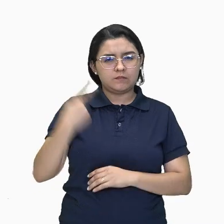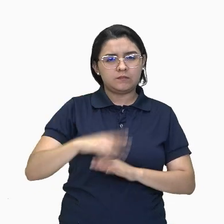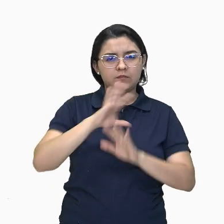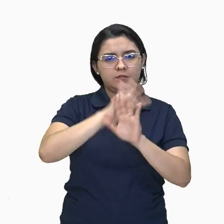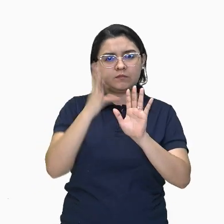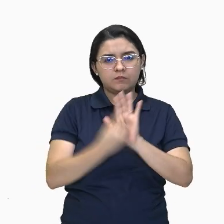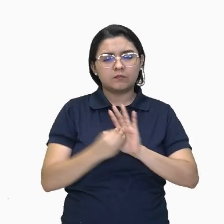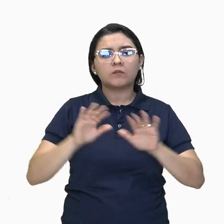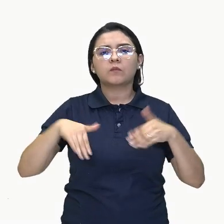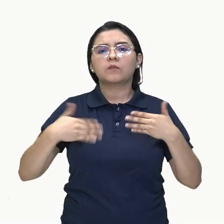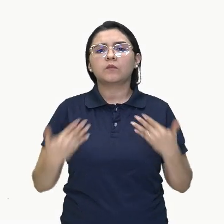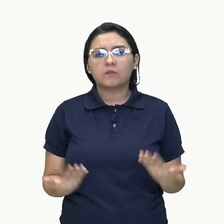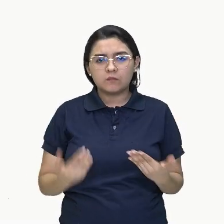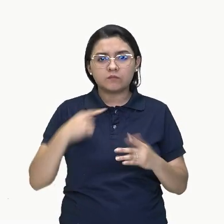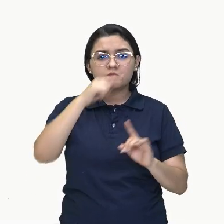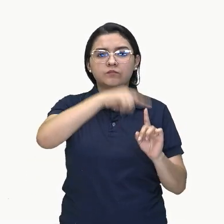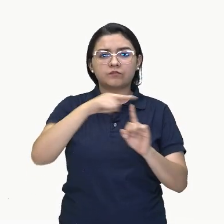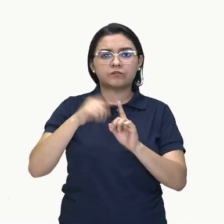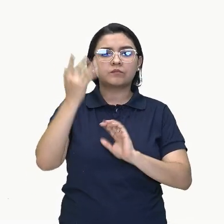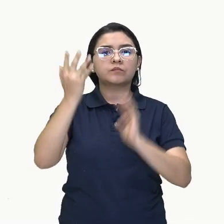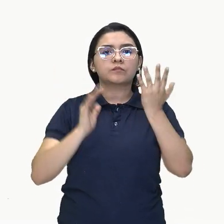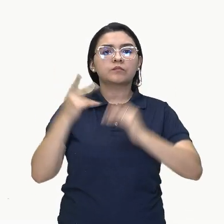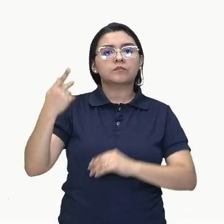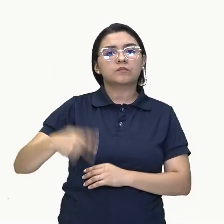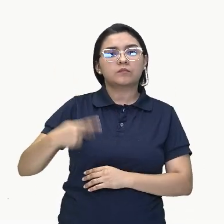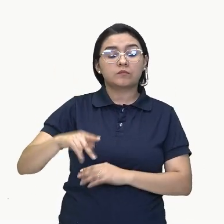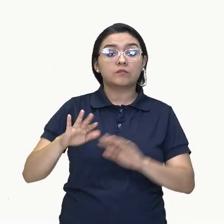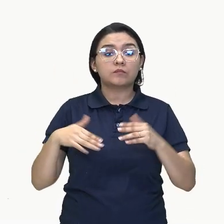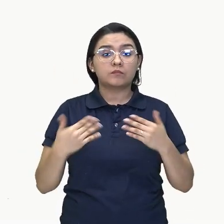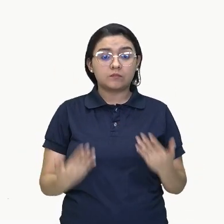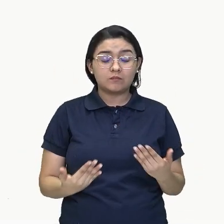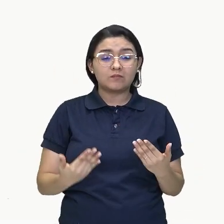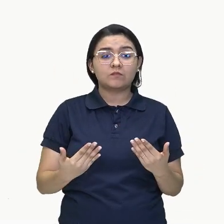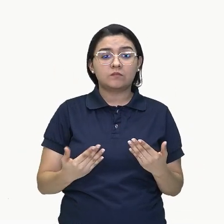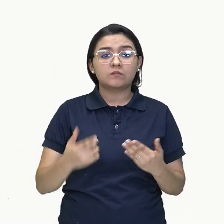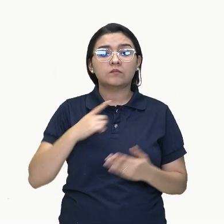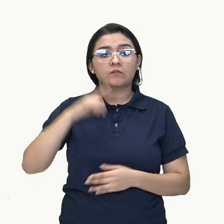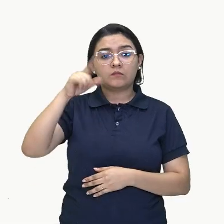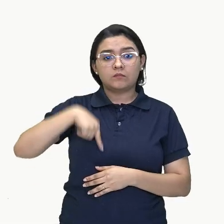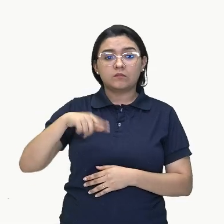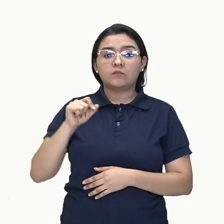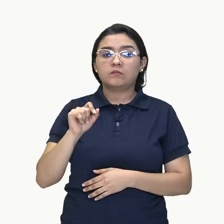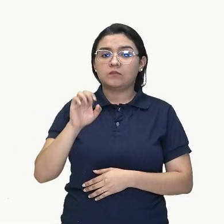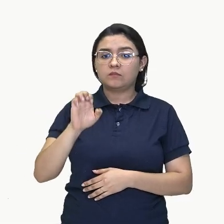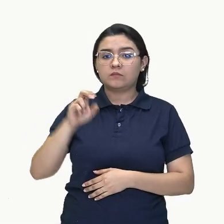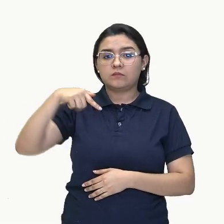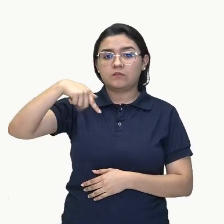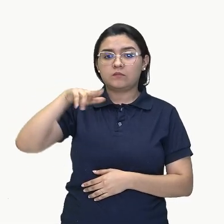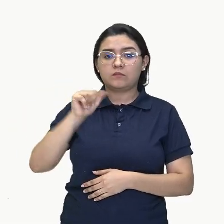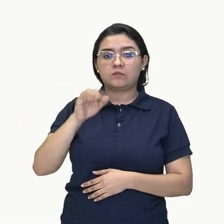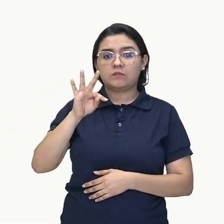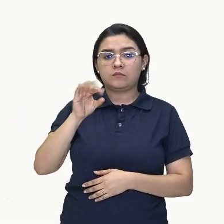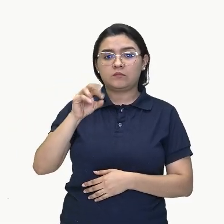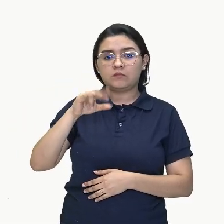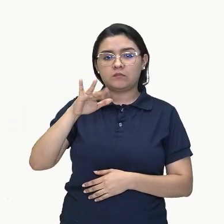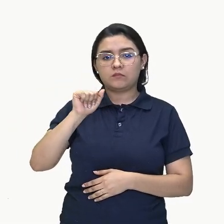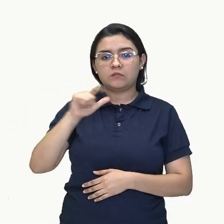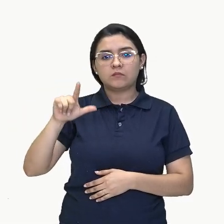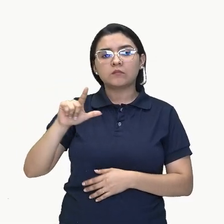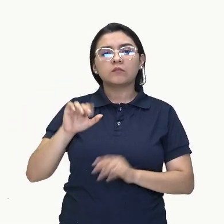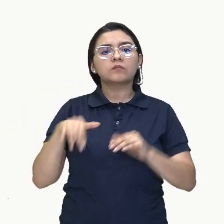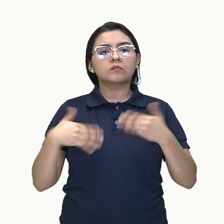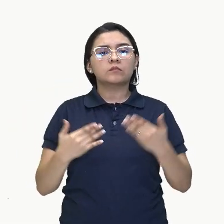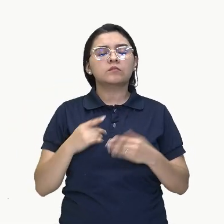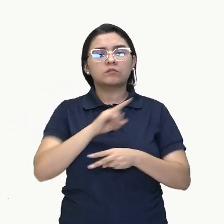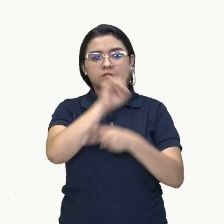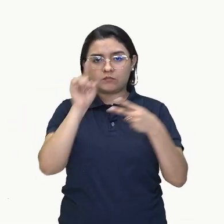Amazônia. Qual é o tipo de clima? Aí nós falamos aqui clima equatorial, tá bom? Quando nós